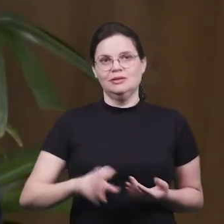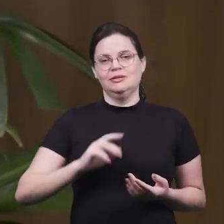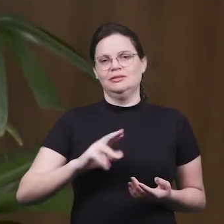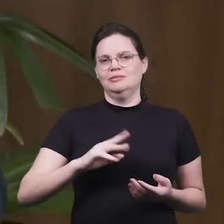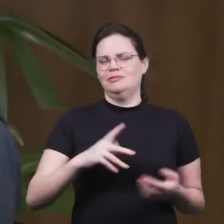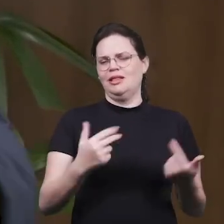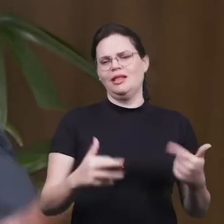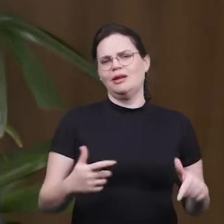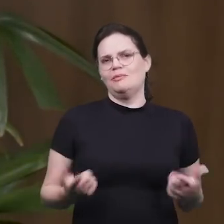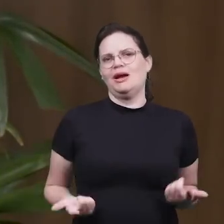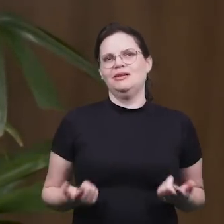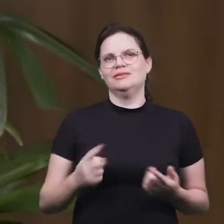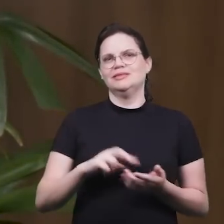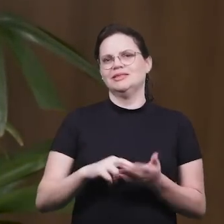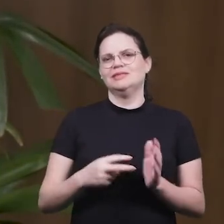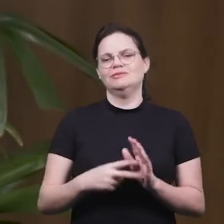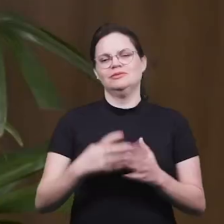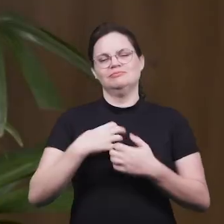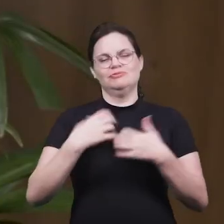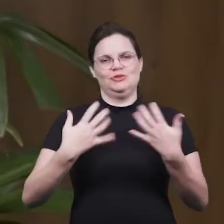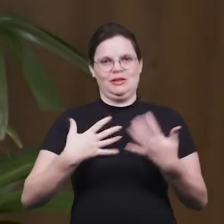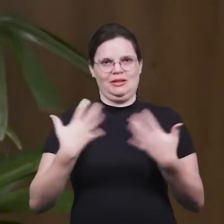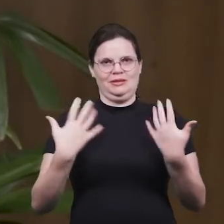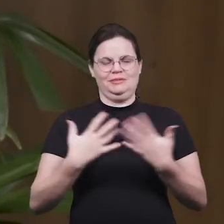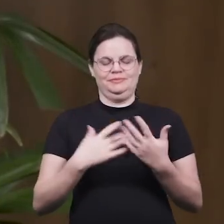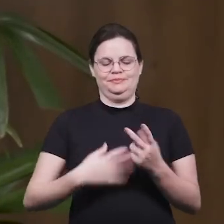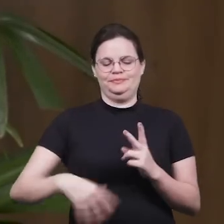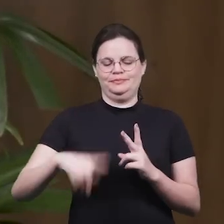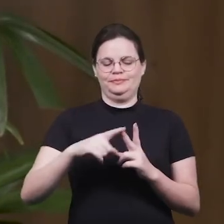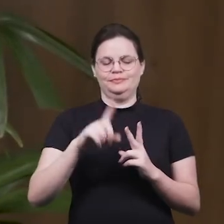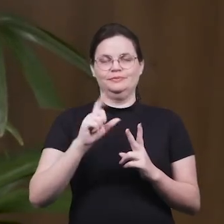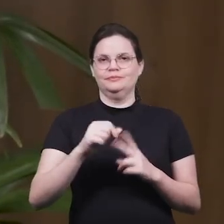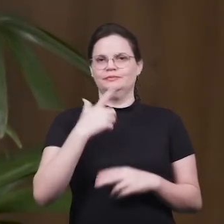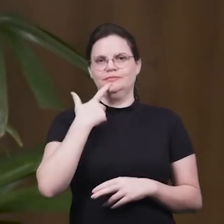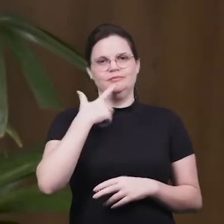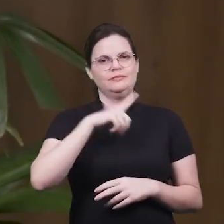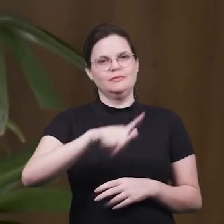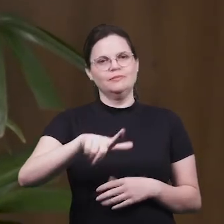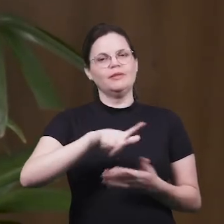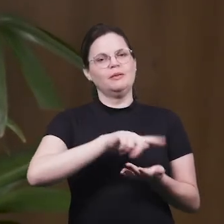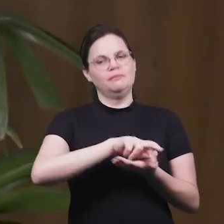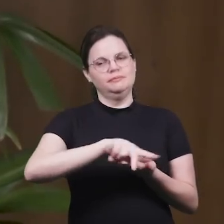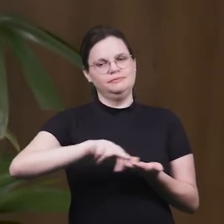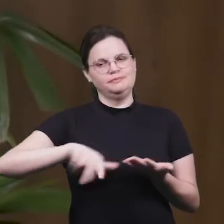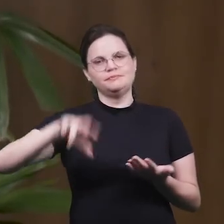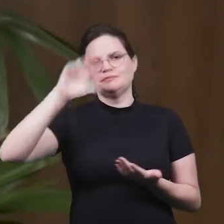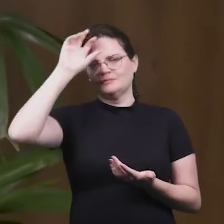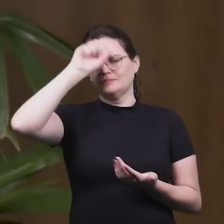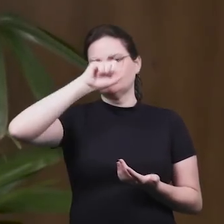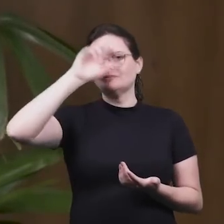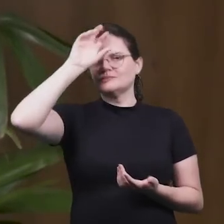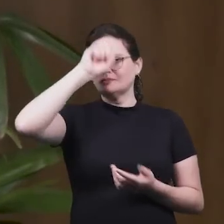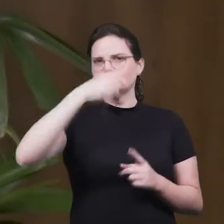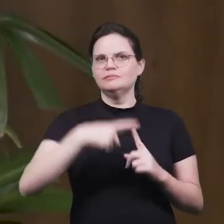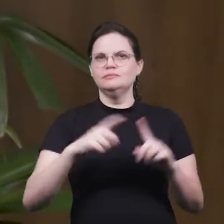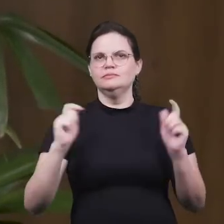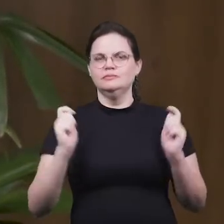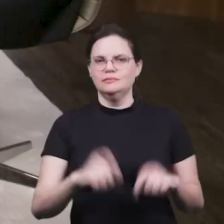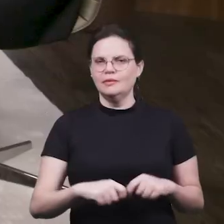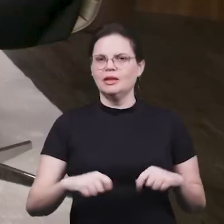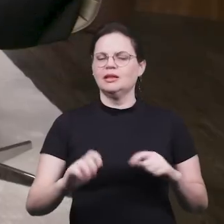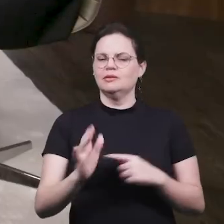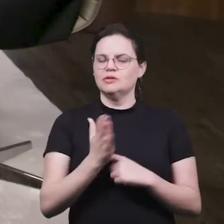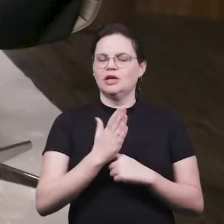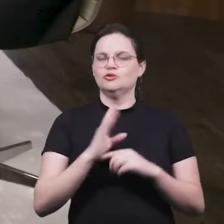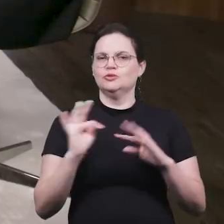trabalho mais, é uma alegria. E a outra é idioma que permite, nós de vez em